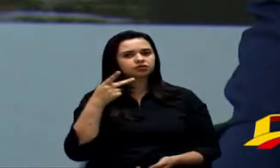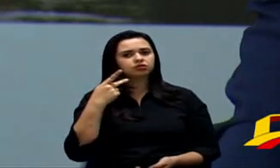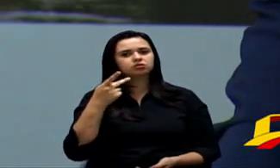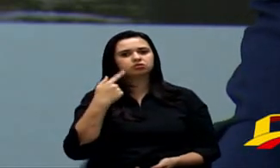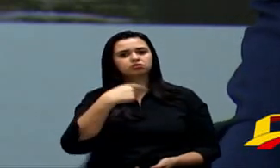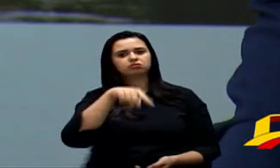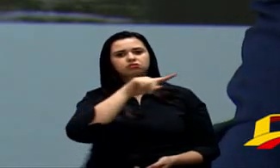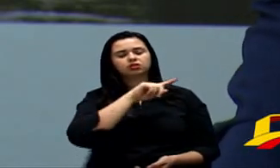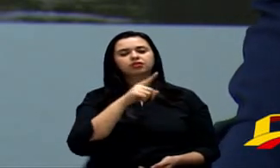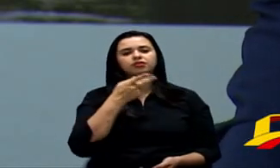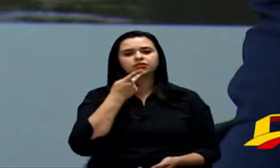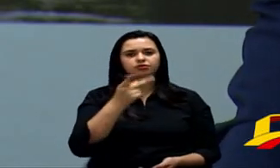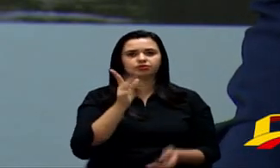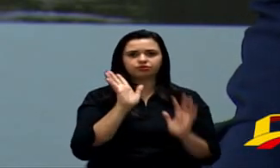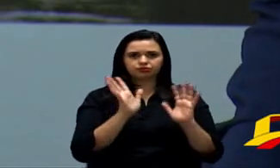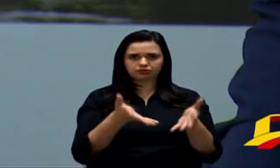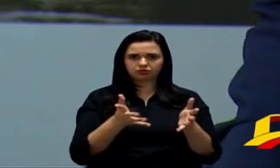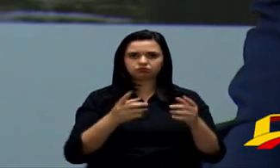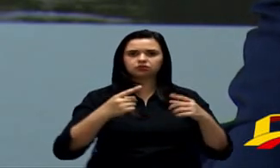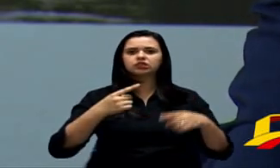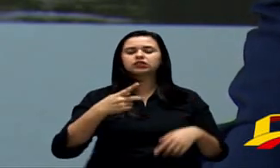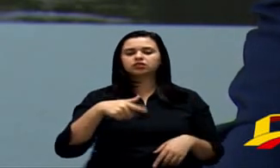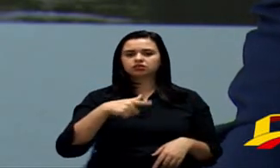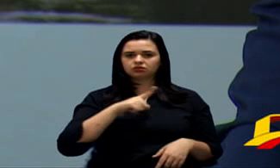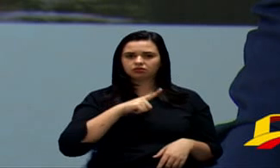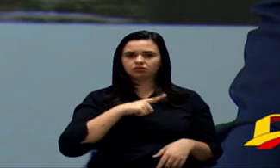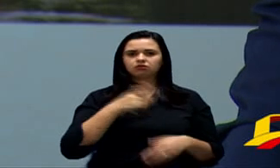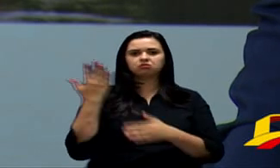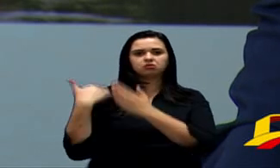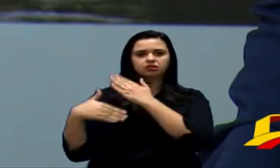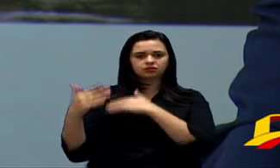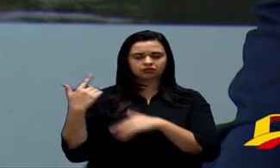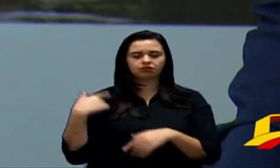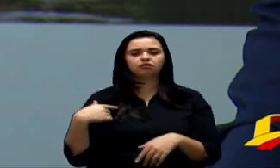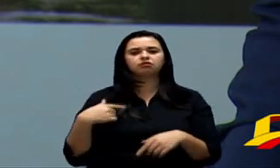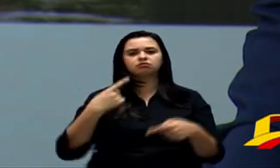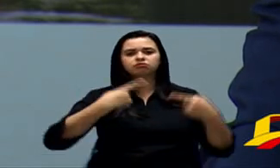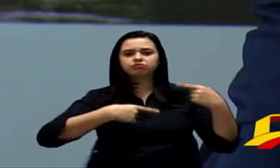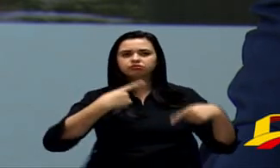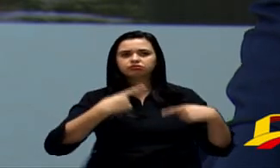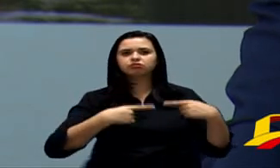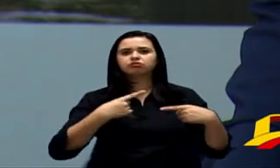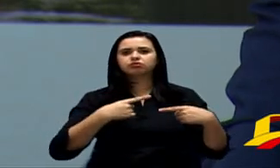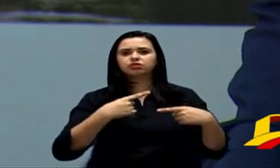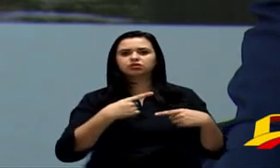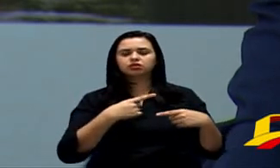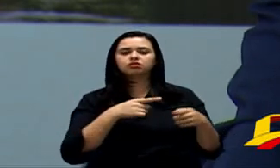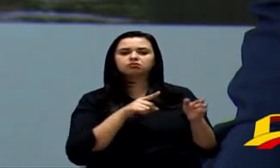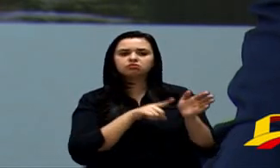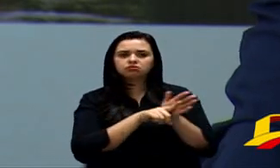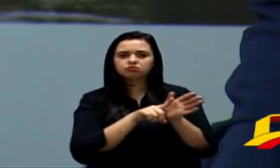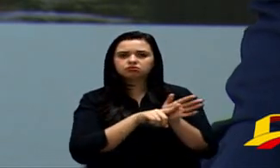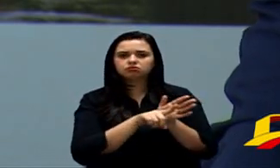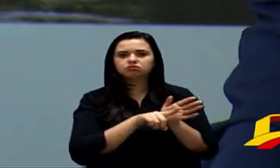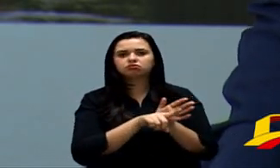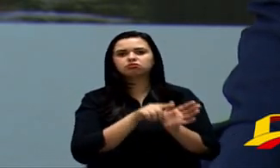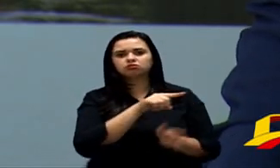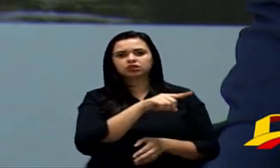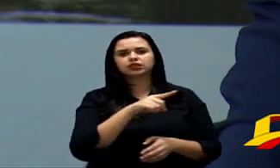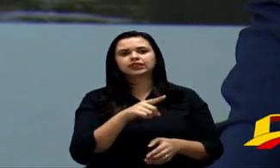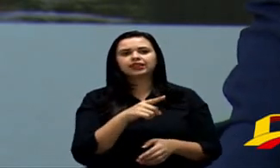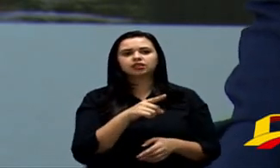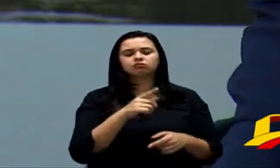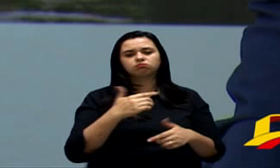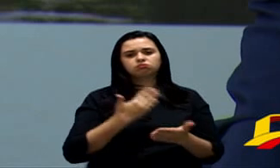esse debate, houve um grupo de pessoas que a procuraram e ela começou a trabalhar na questão do talvez